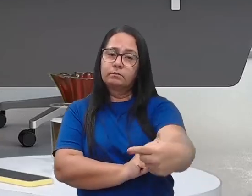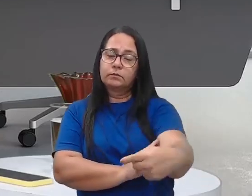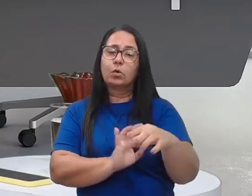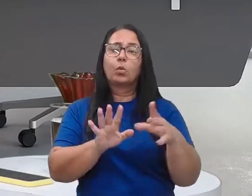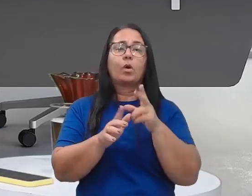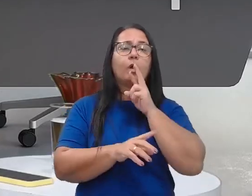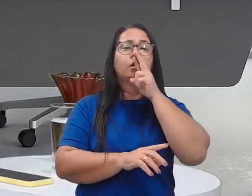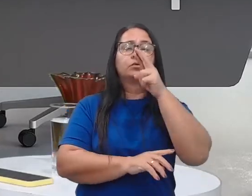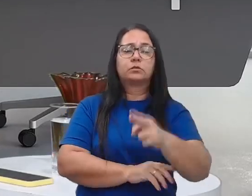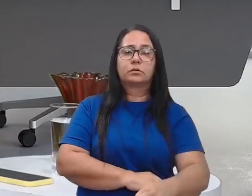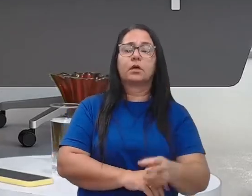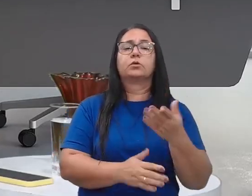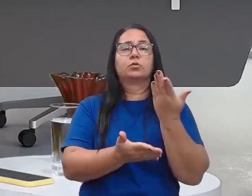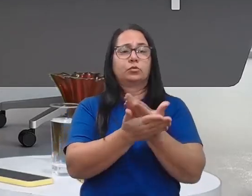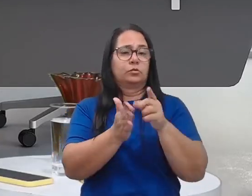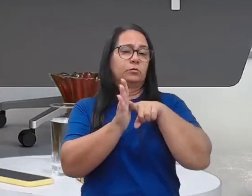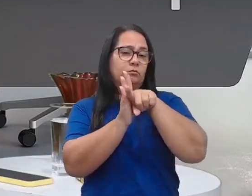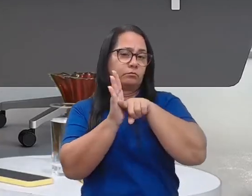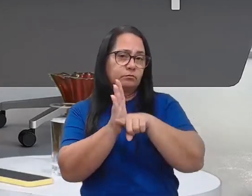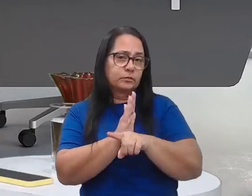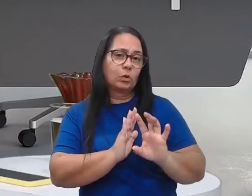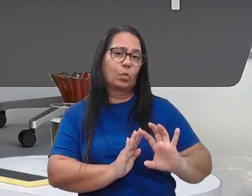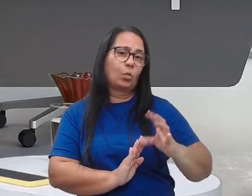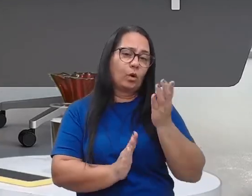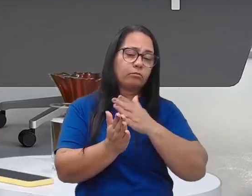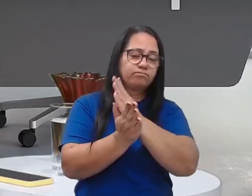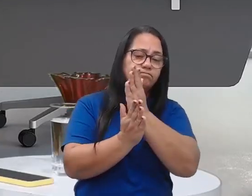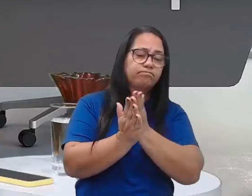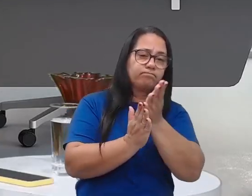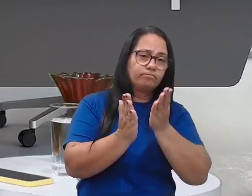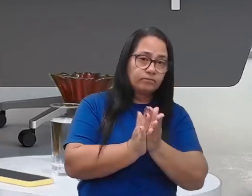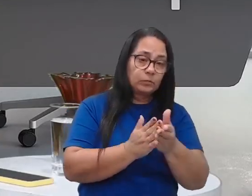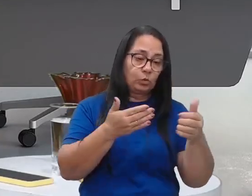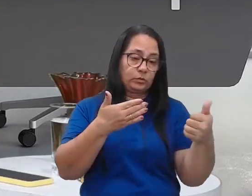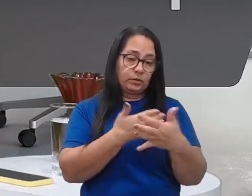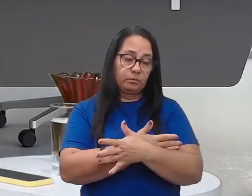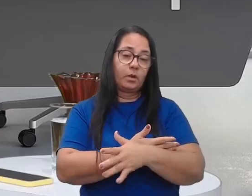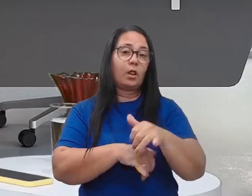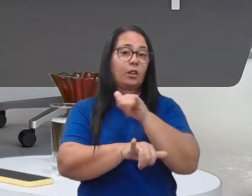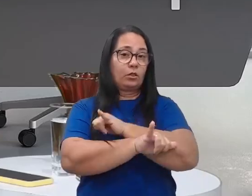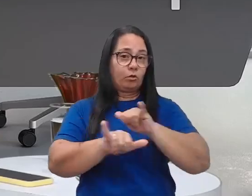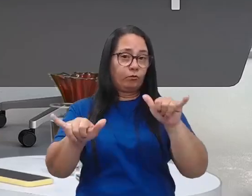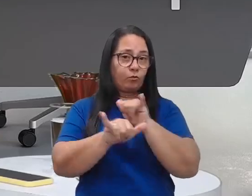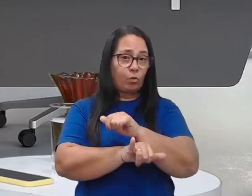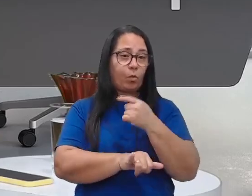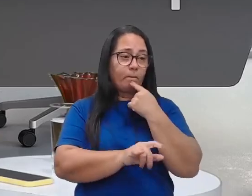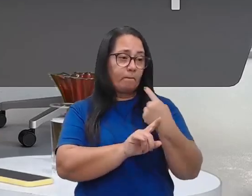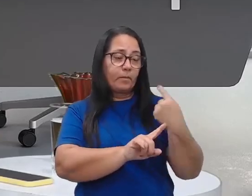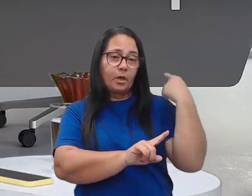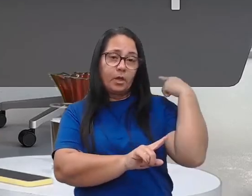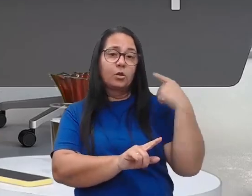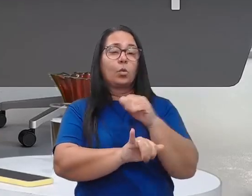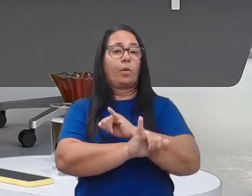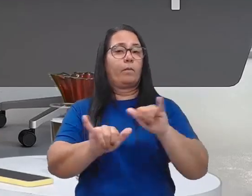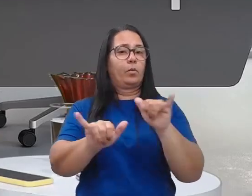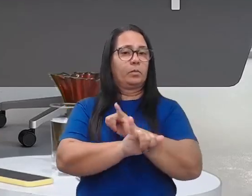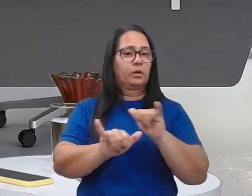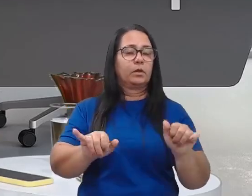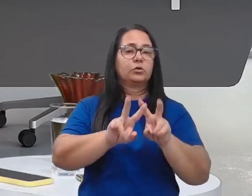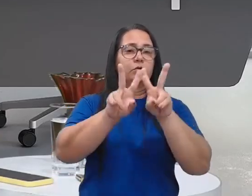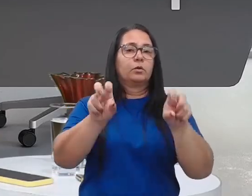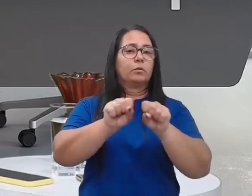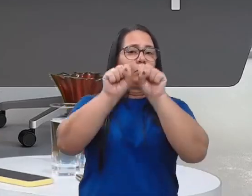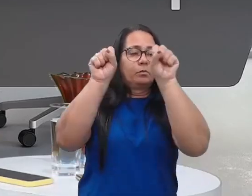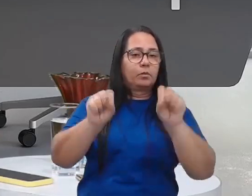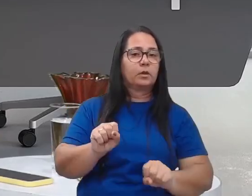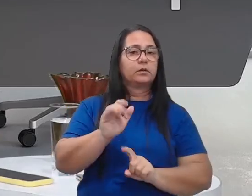que têm sido feitos e qual a tendência? O Sebrae divulgou recentemente uma publicação do Portal Estatista, numa pesquisa